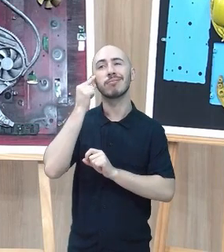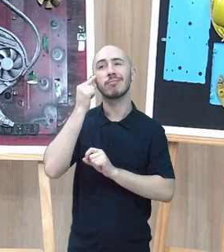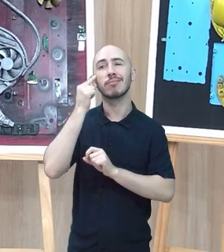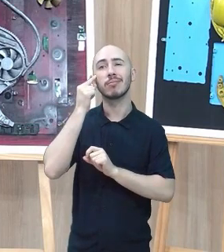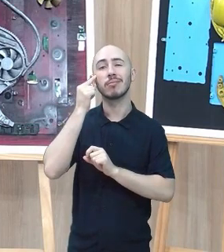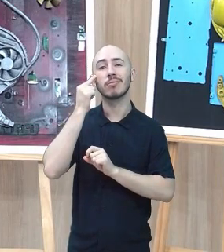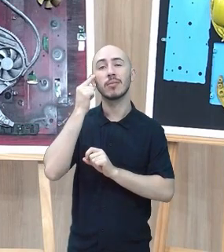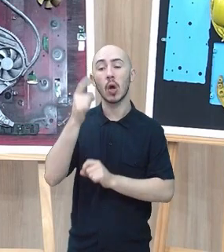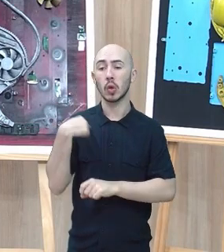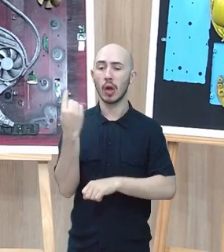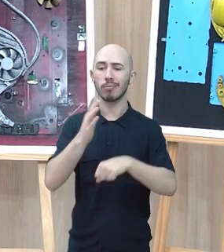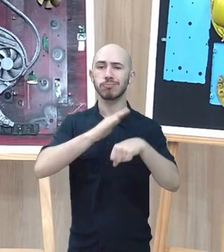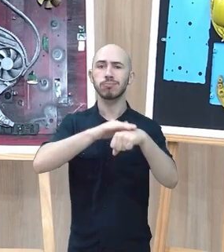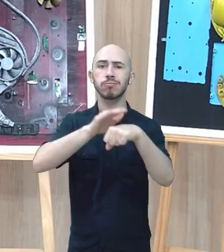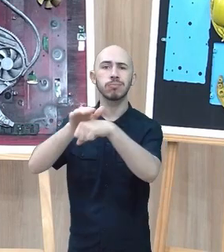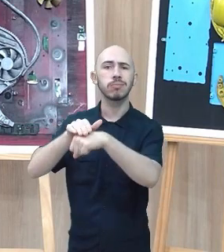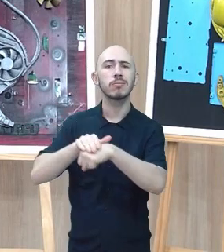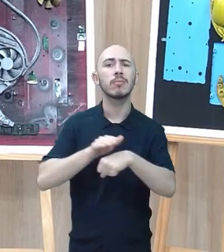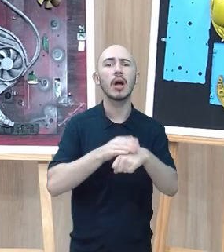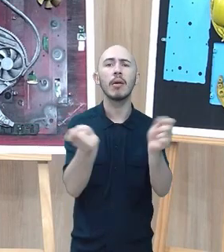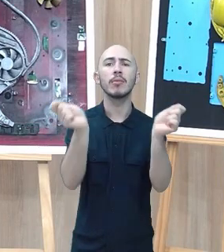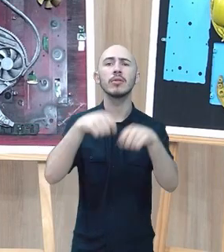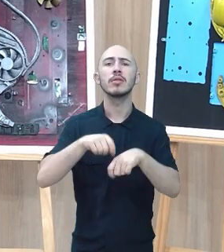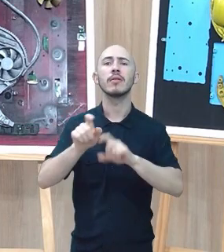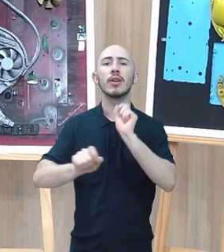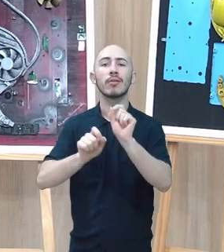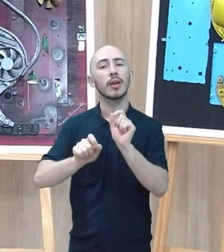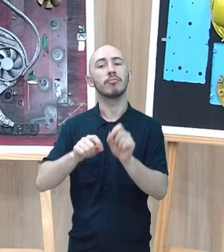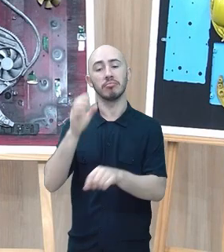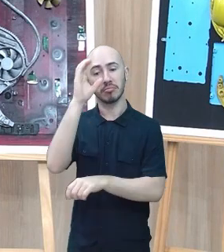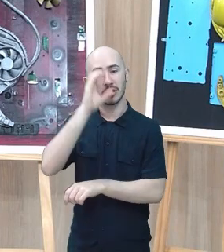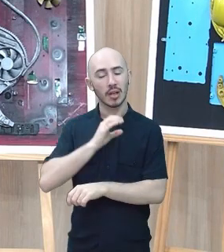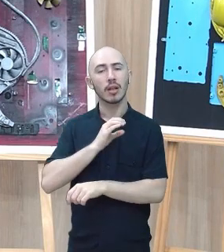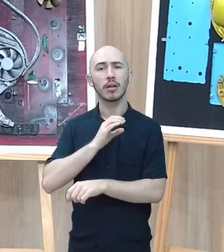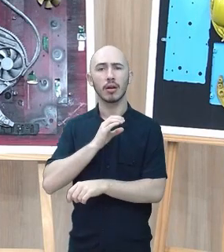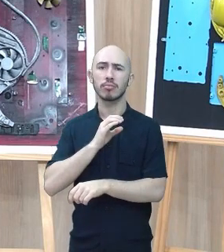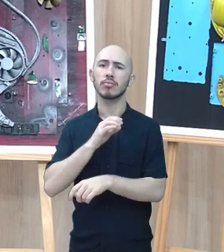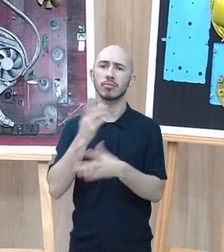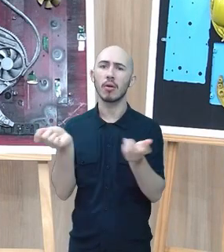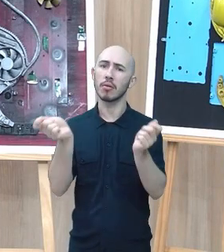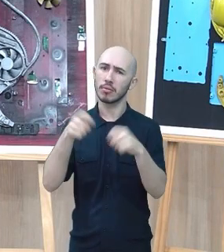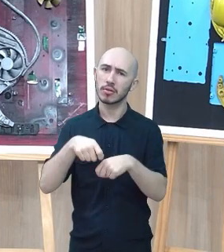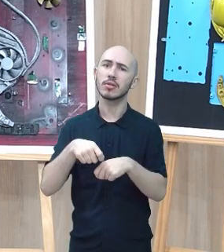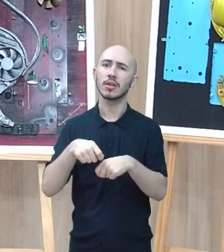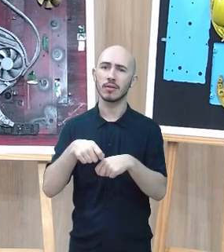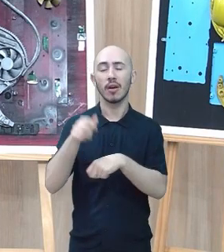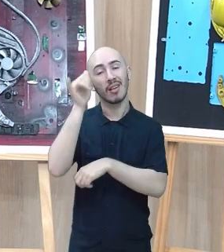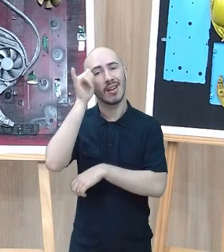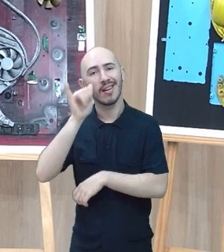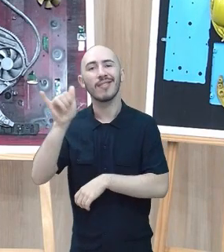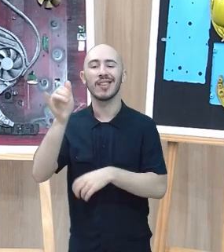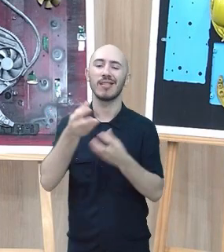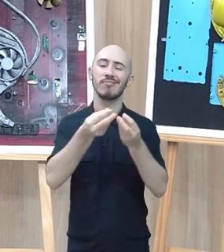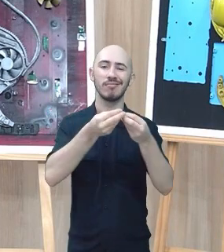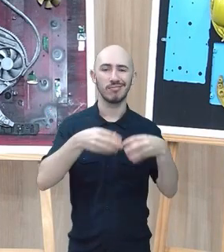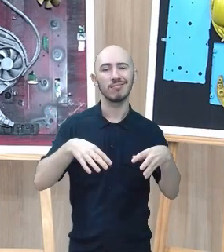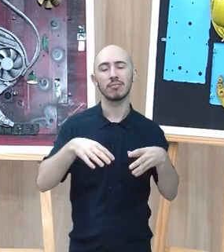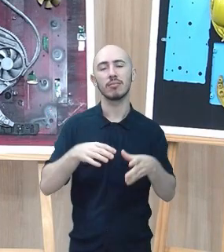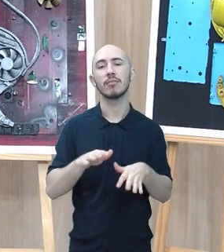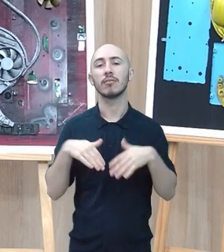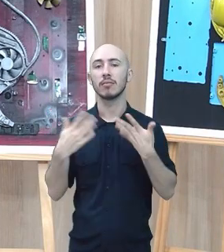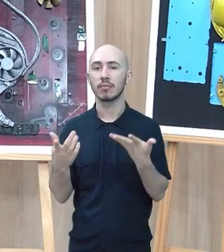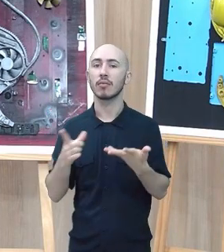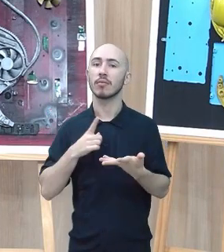fazer enquanto exercício de cidadania, cidadão, cidadã, para que a gente possa causar menos impacto. A gente, inclusive,